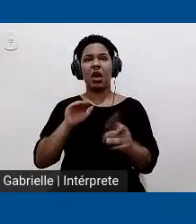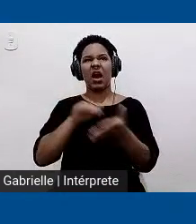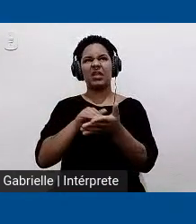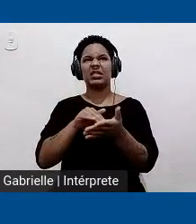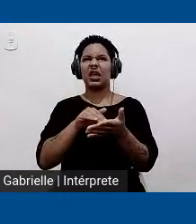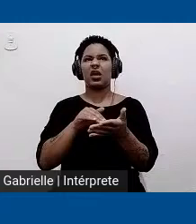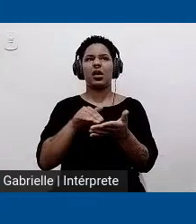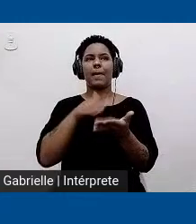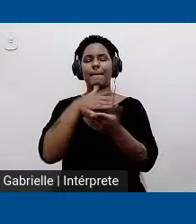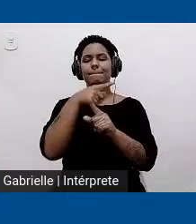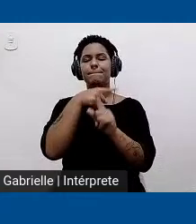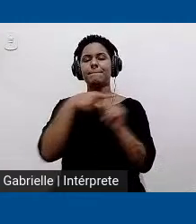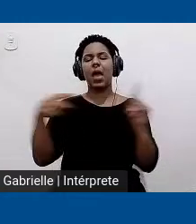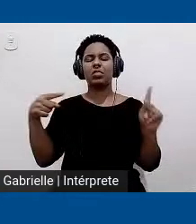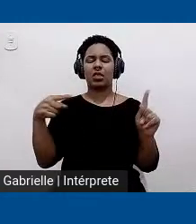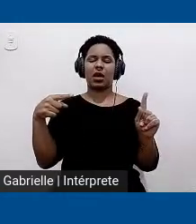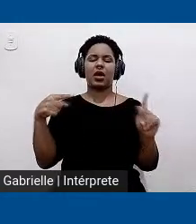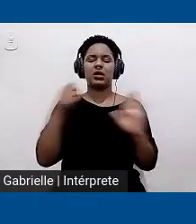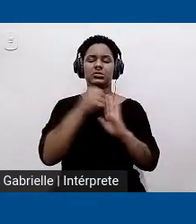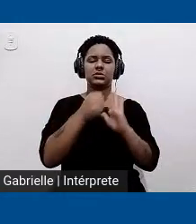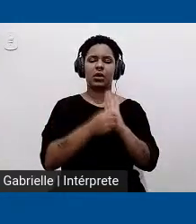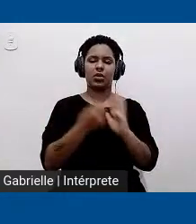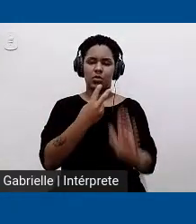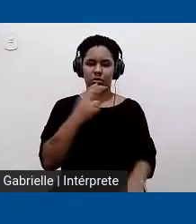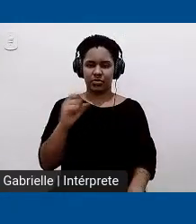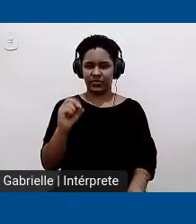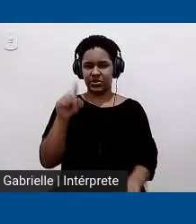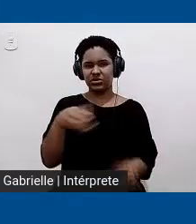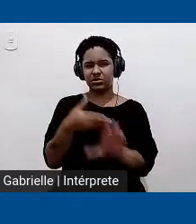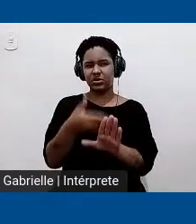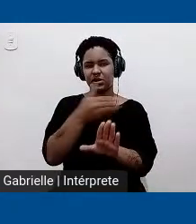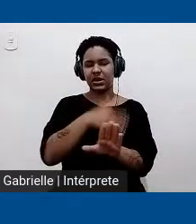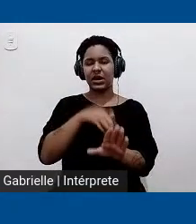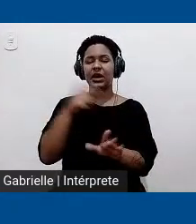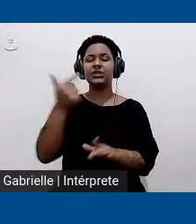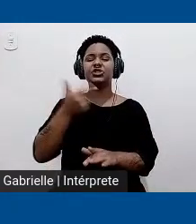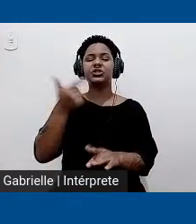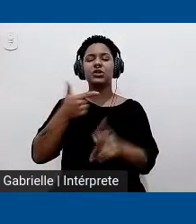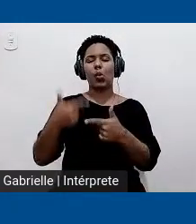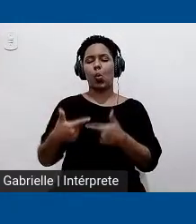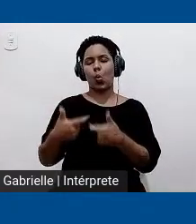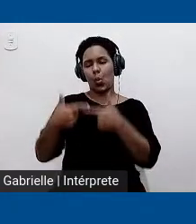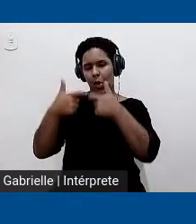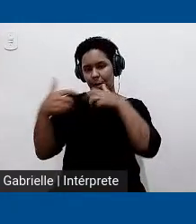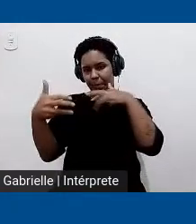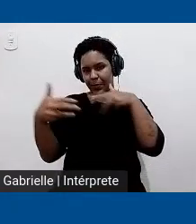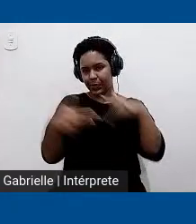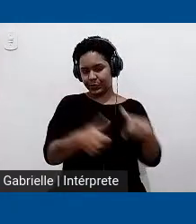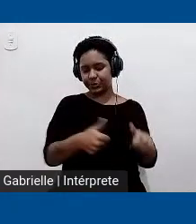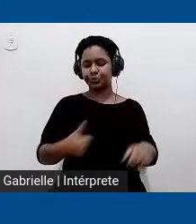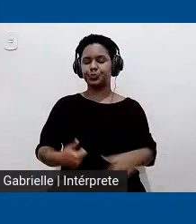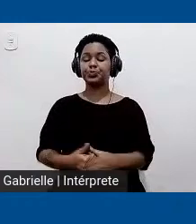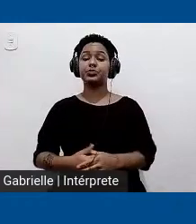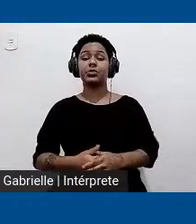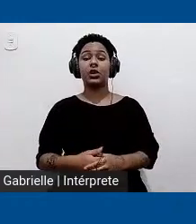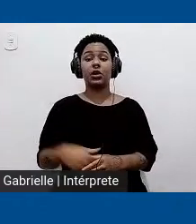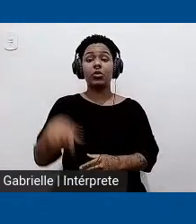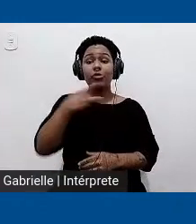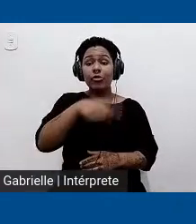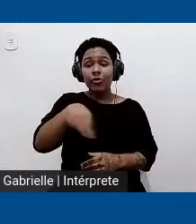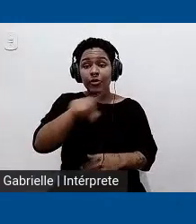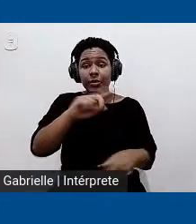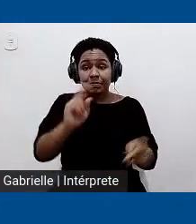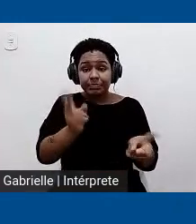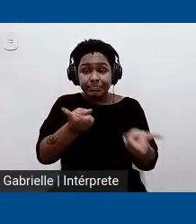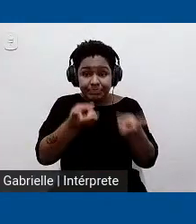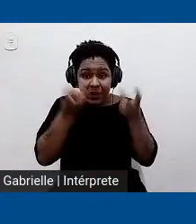metade do século XX, antes do período antes da Segunda Guerra Mundial, né? E você percebe